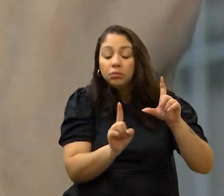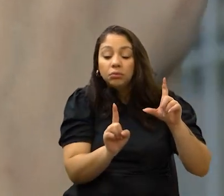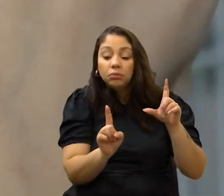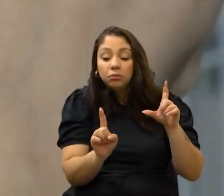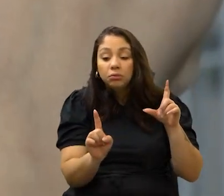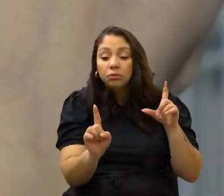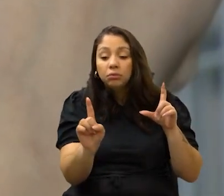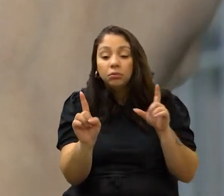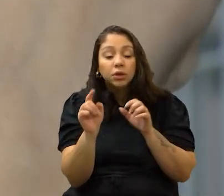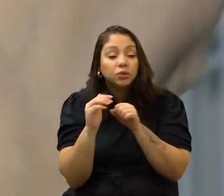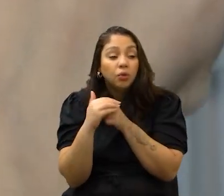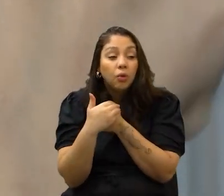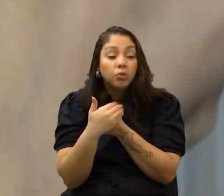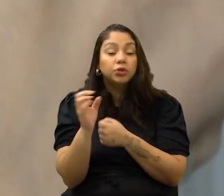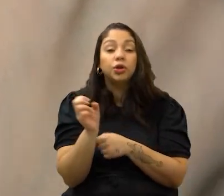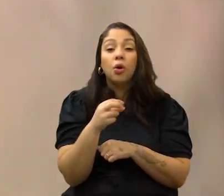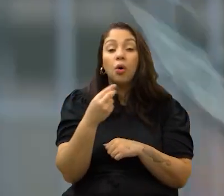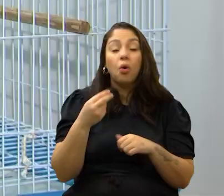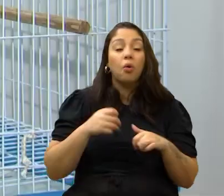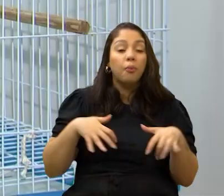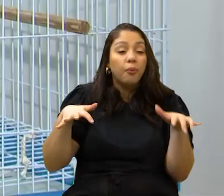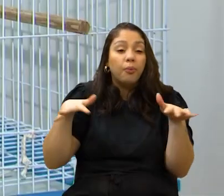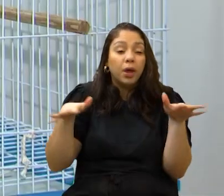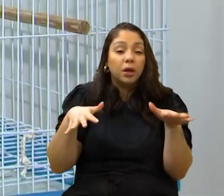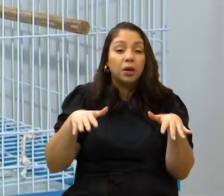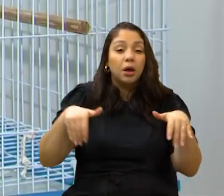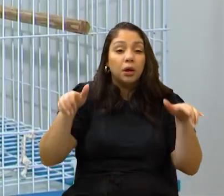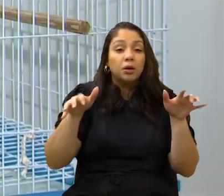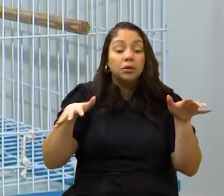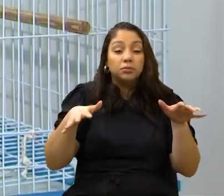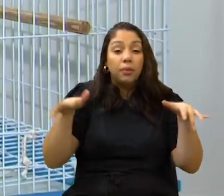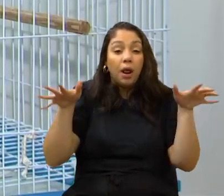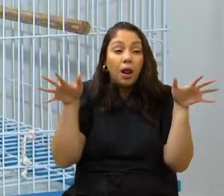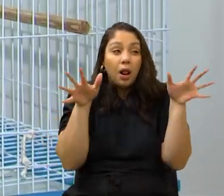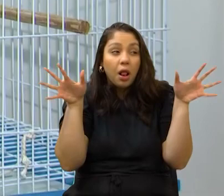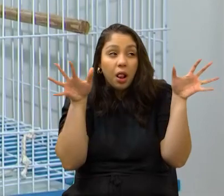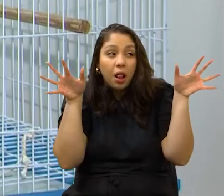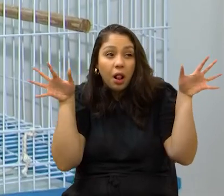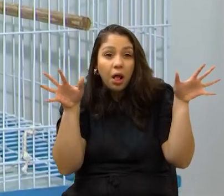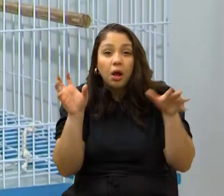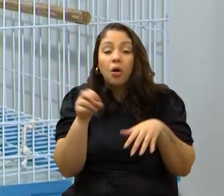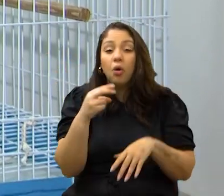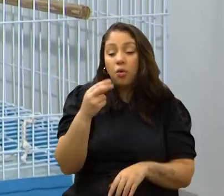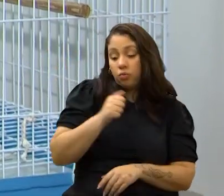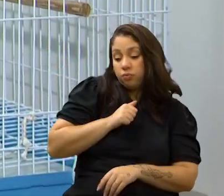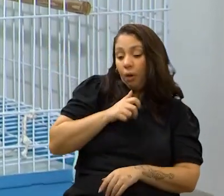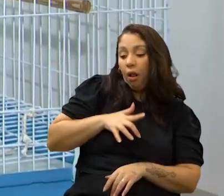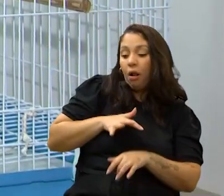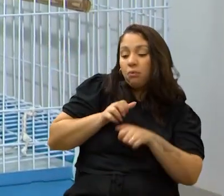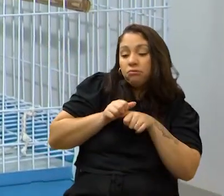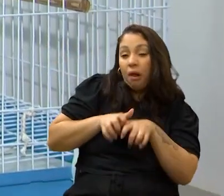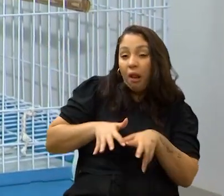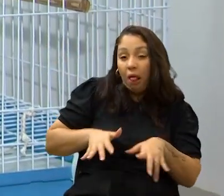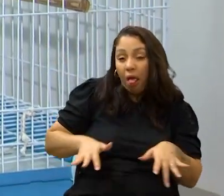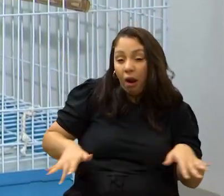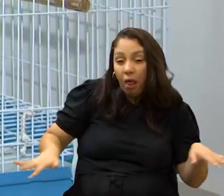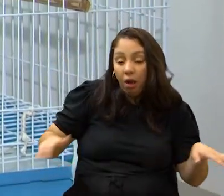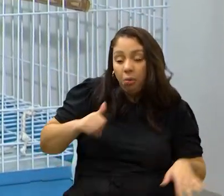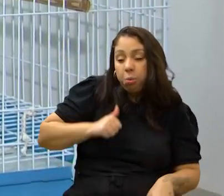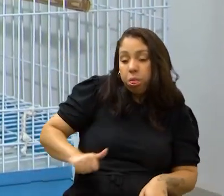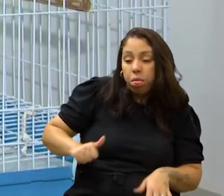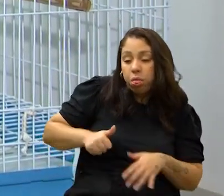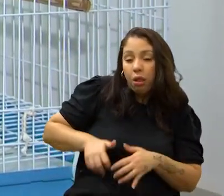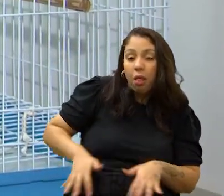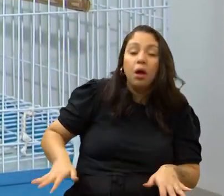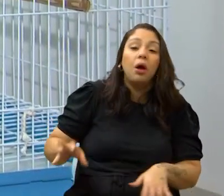penas eriçadas, mudou a evacuação, a consistência das fezes, às vezes está mais líquido, ou se vê sangue, ou